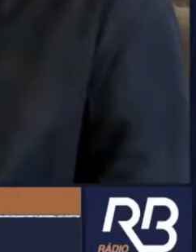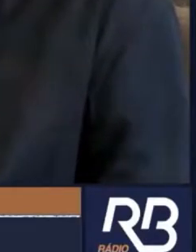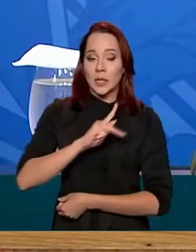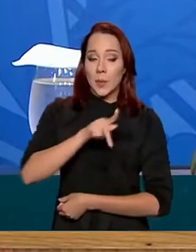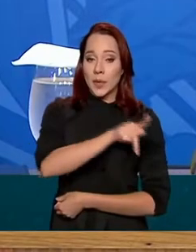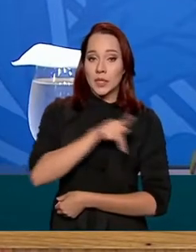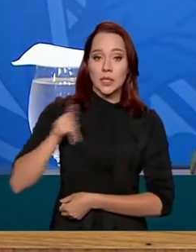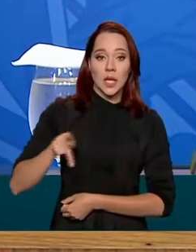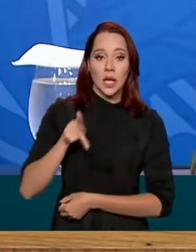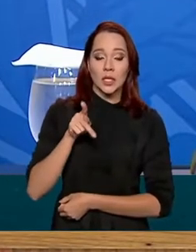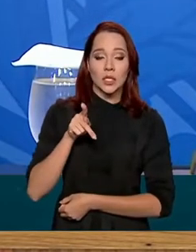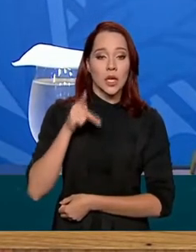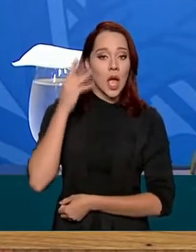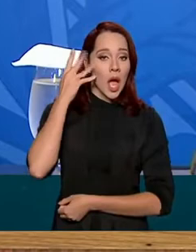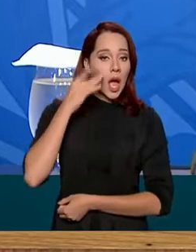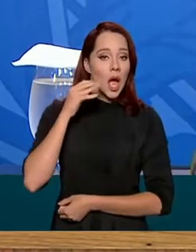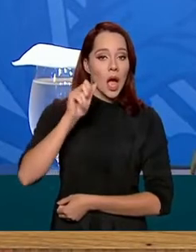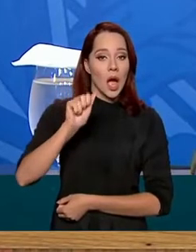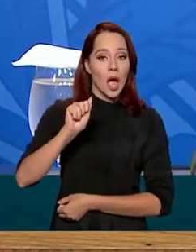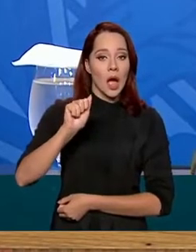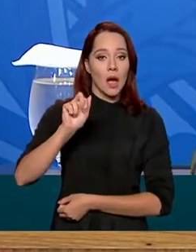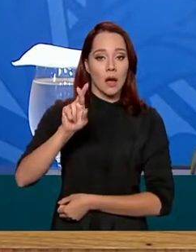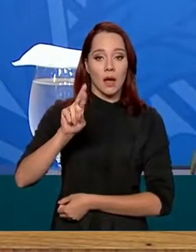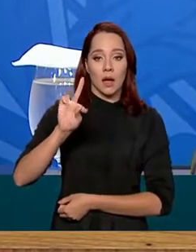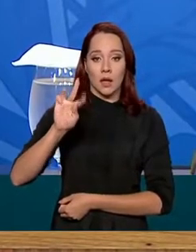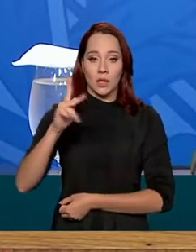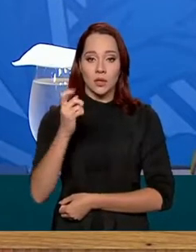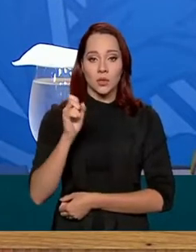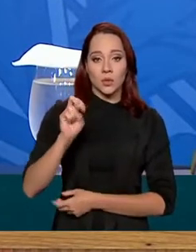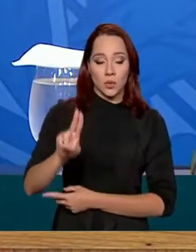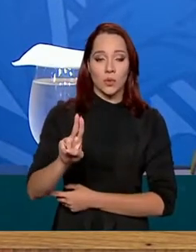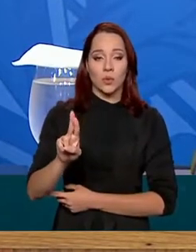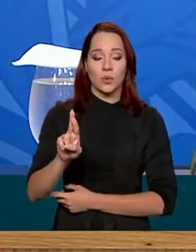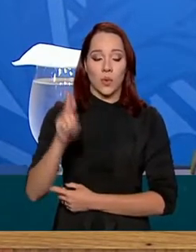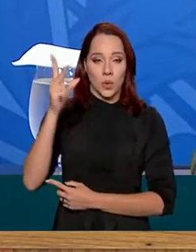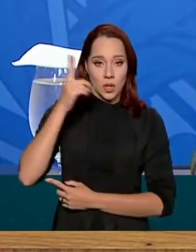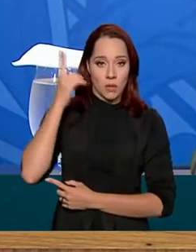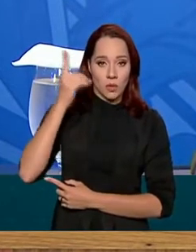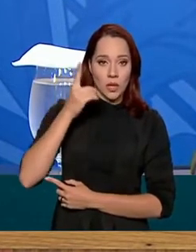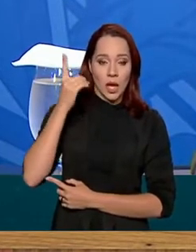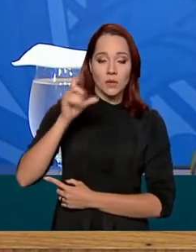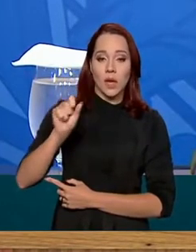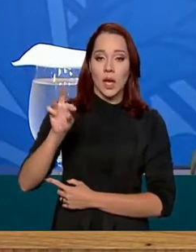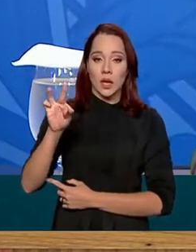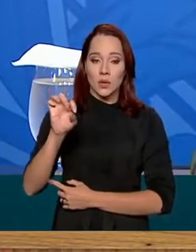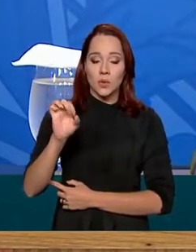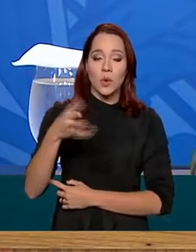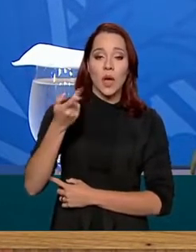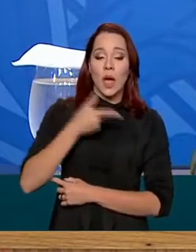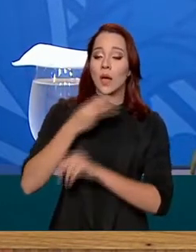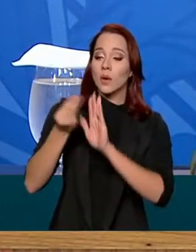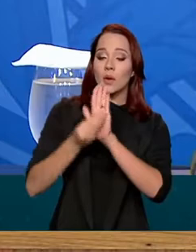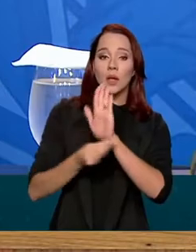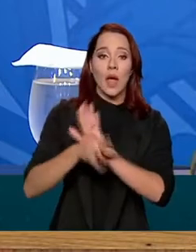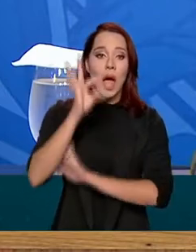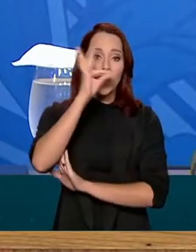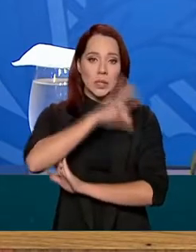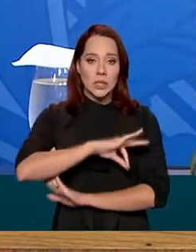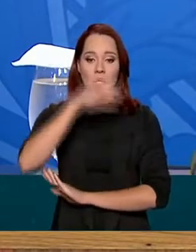governo. E essa medida provisória, ela institui, portanto, o Auxílio